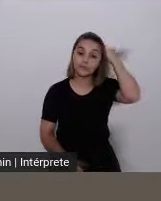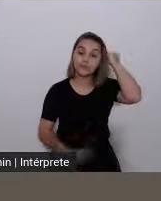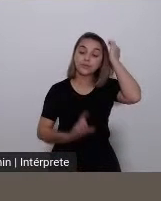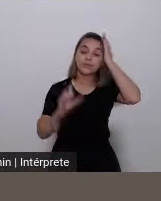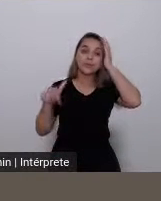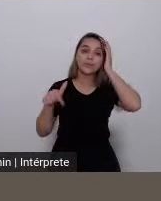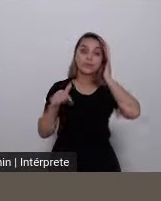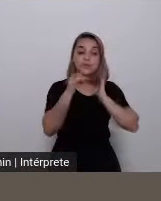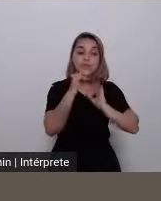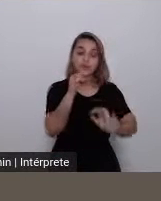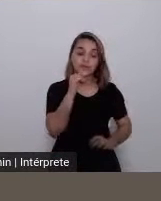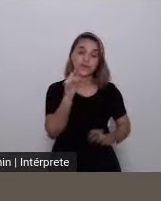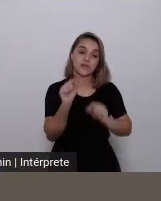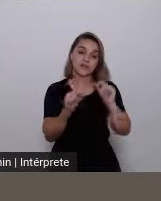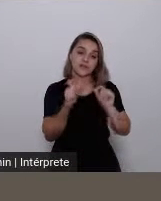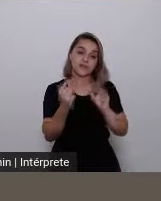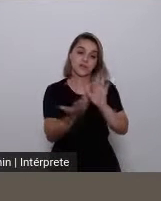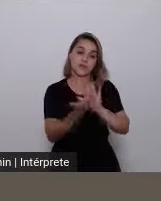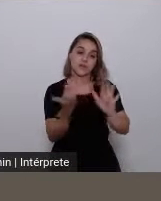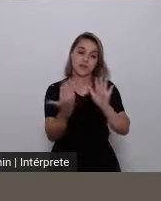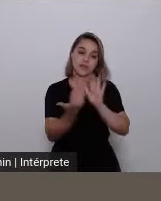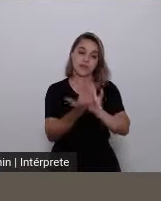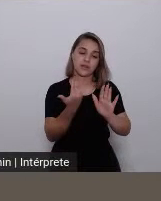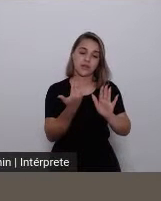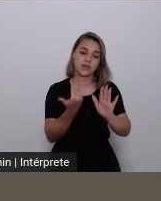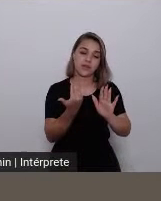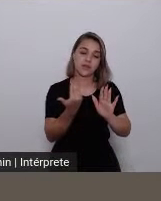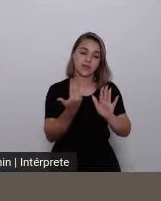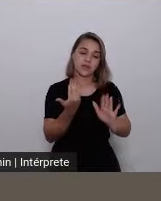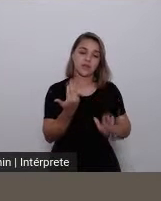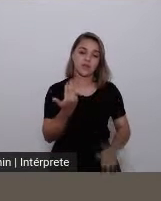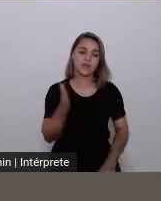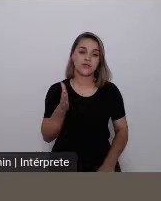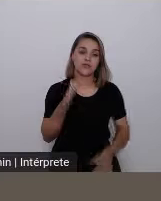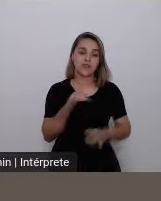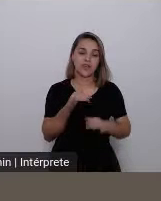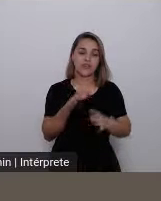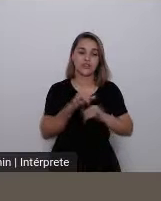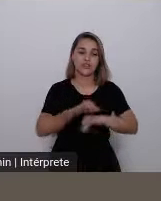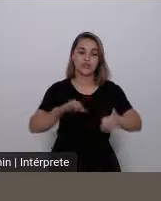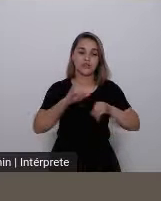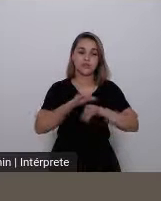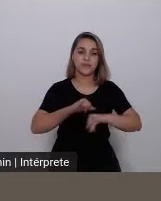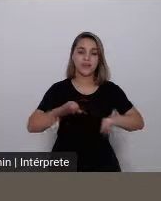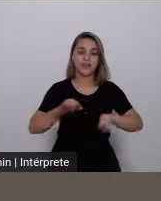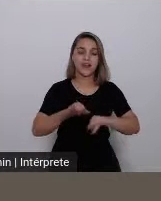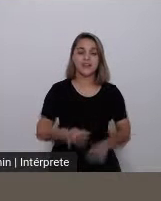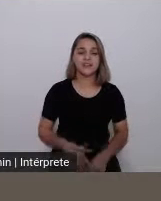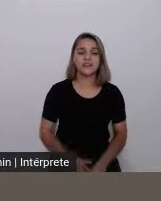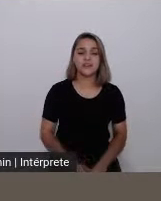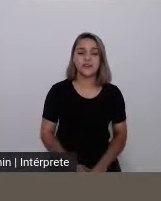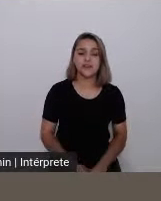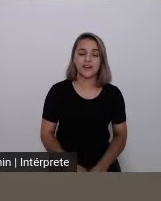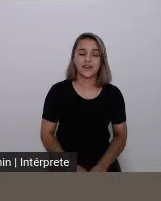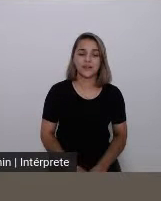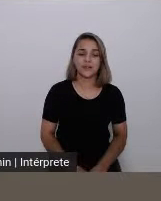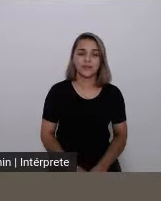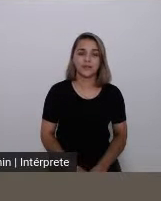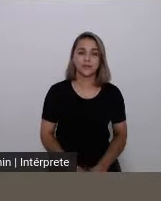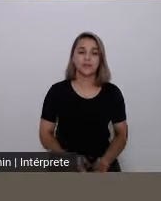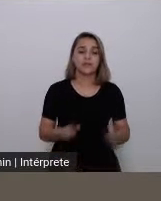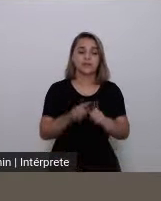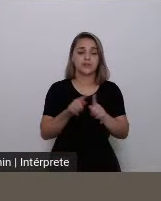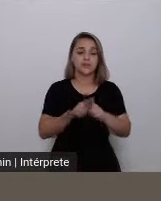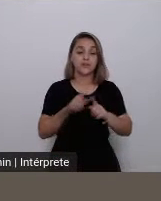a revista Papel e Tinta, que circulou entre 1920 e 1921, em que a fotografia vai ganhar